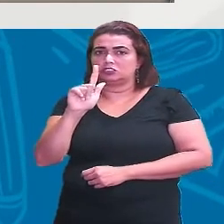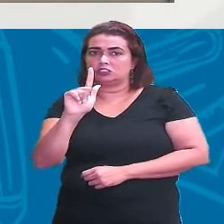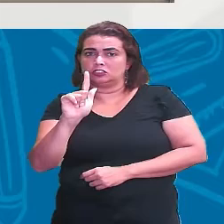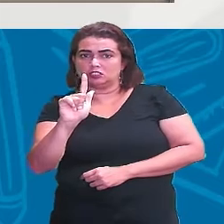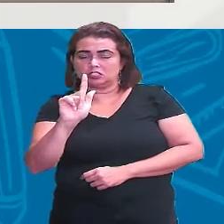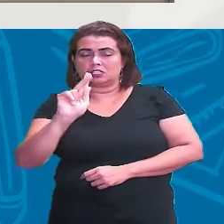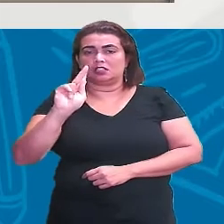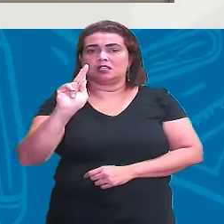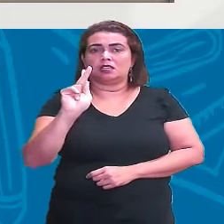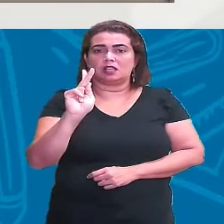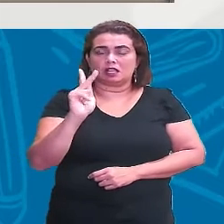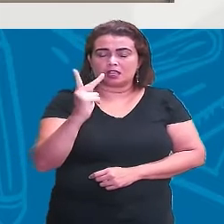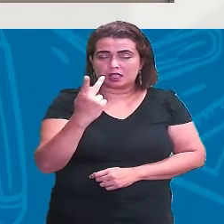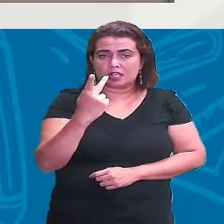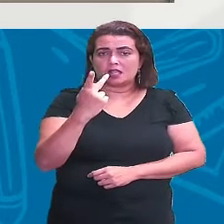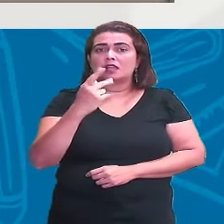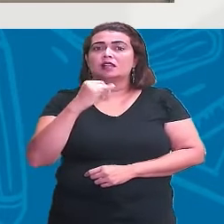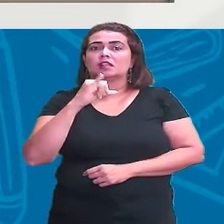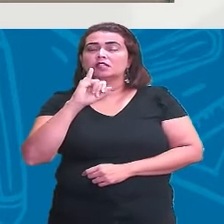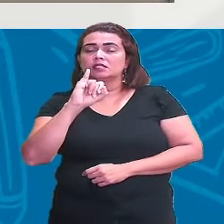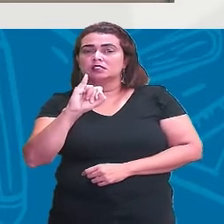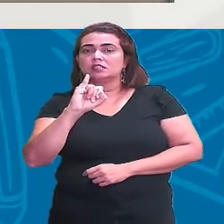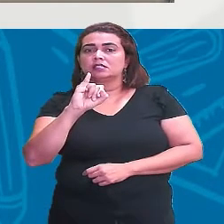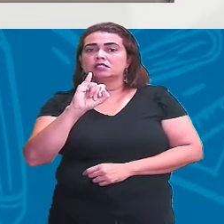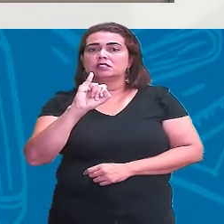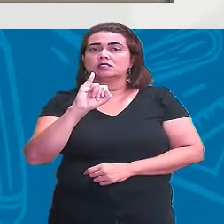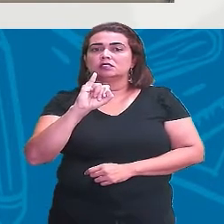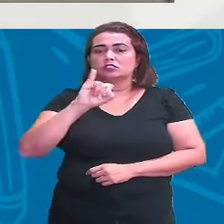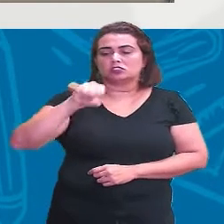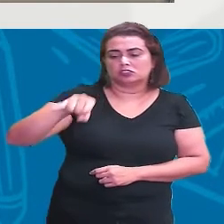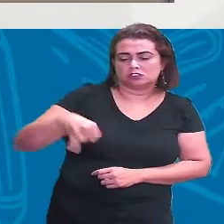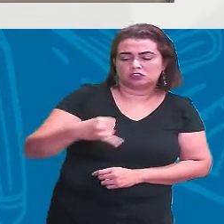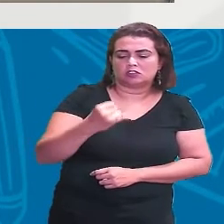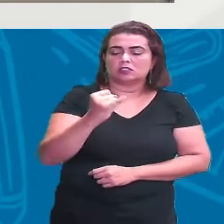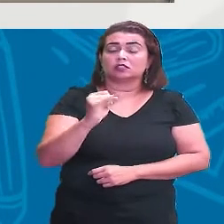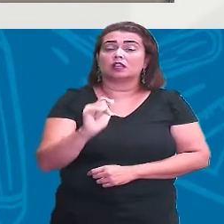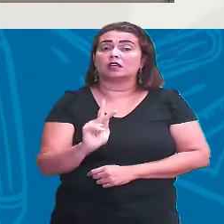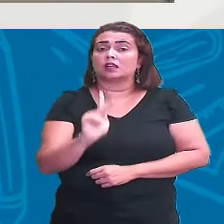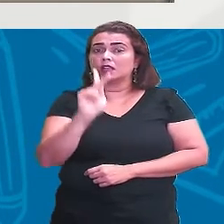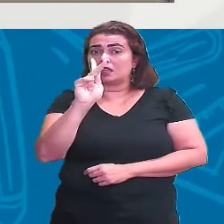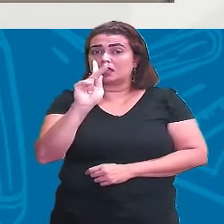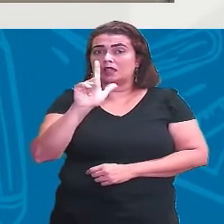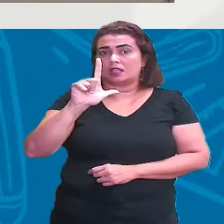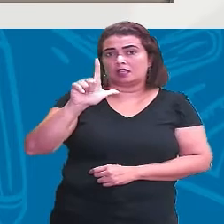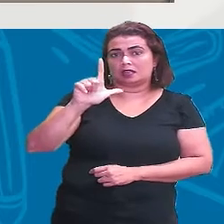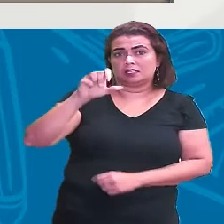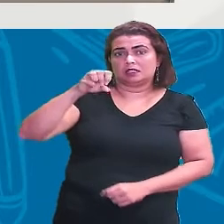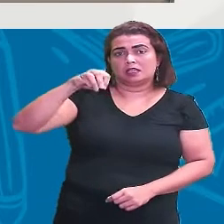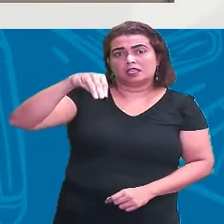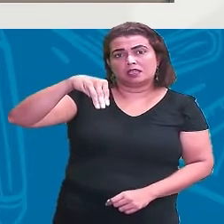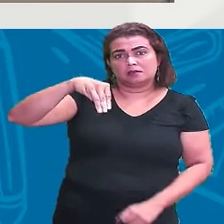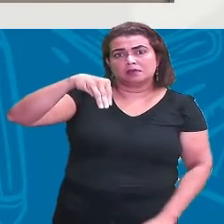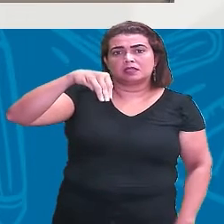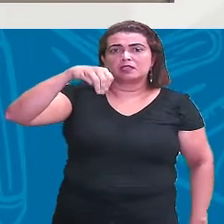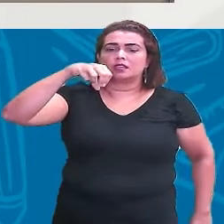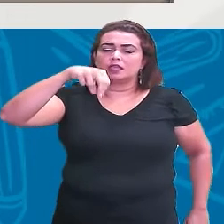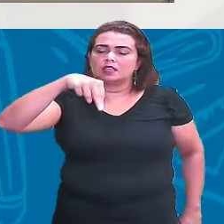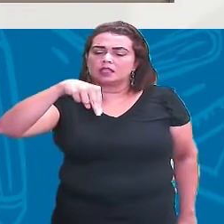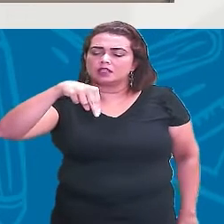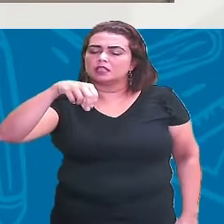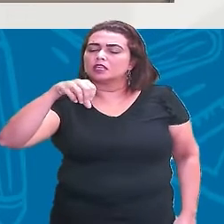F, G, H, I, J, K, L,